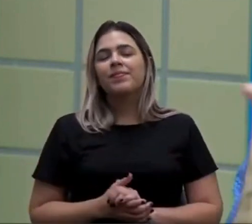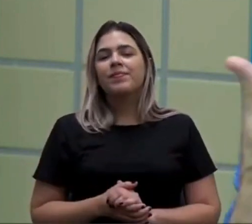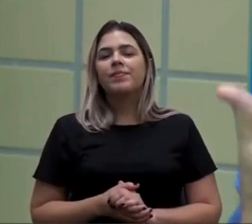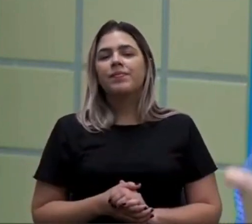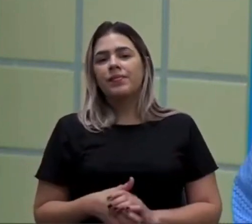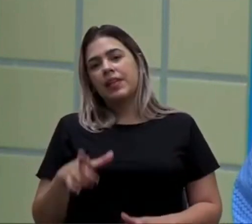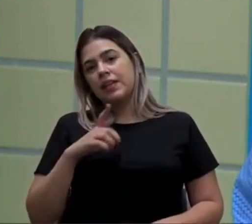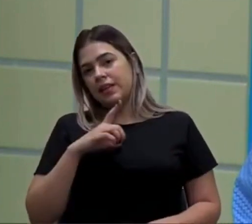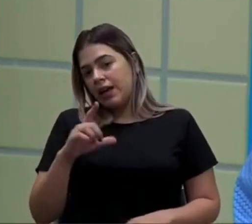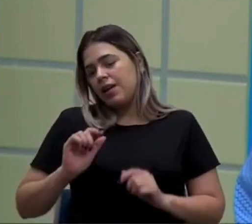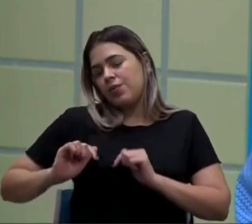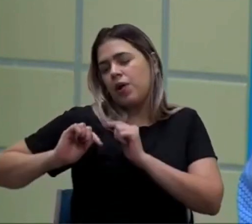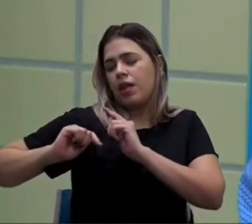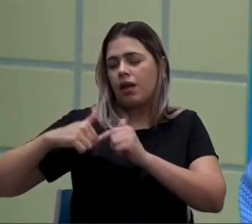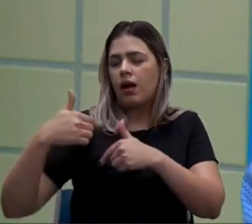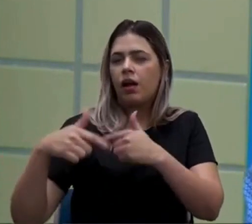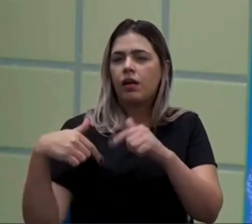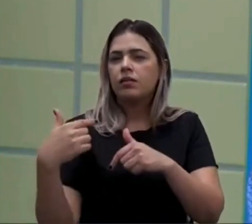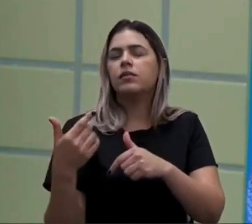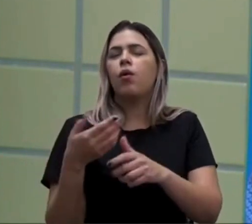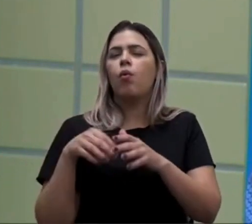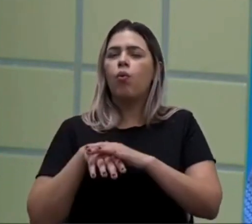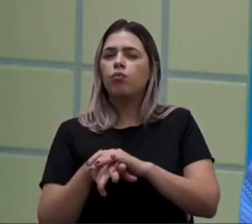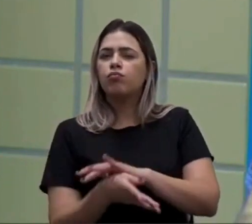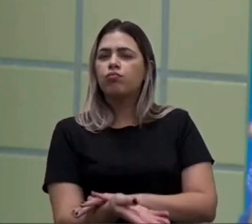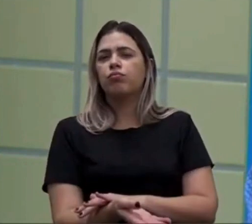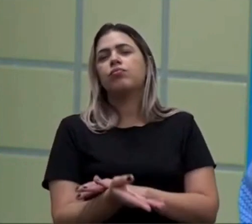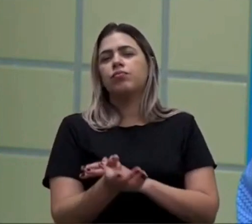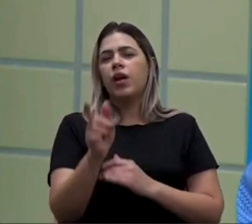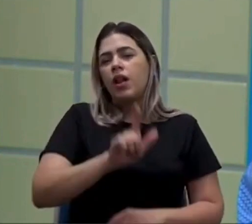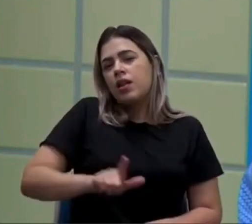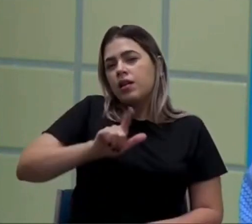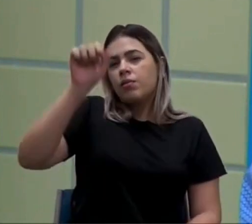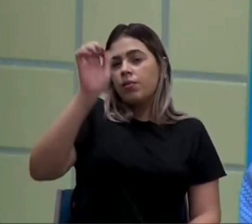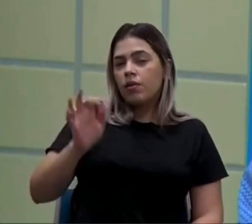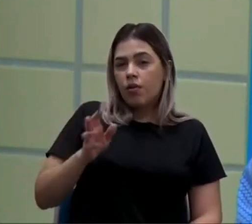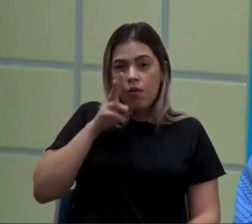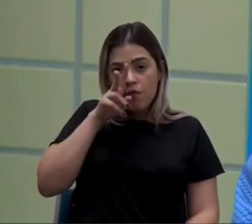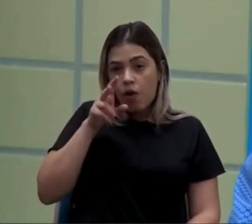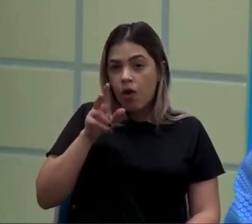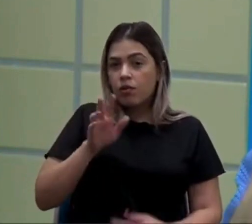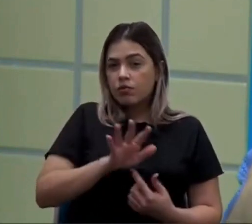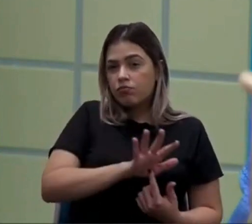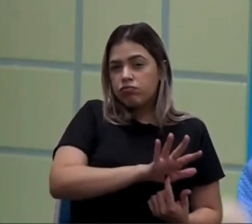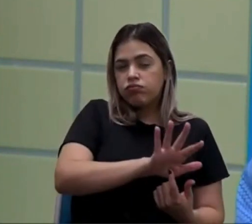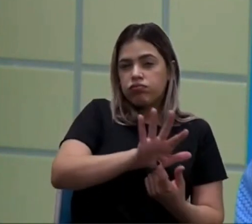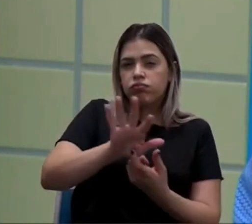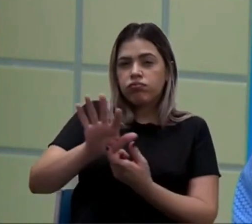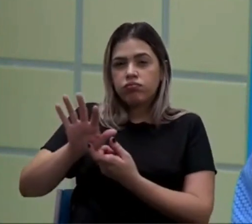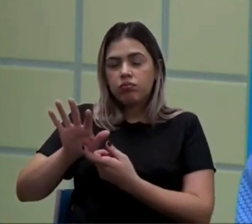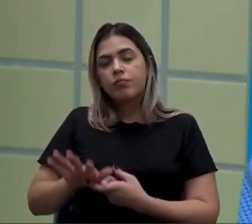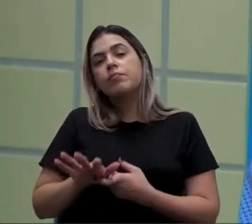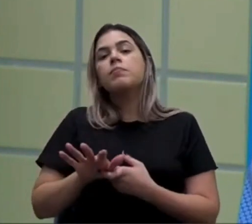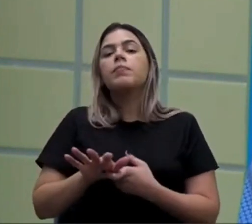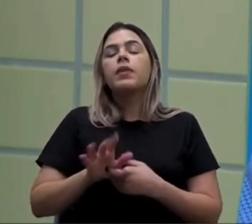há uma tradição na literatura brasileira uma forte tradição e essa tradição